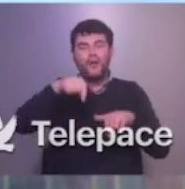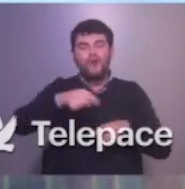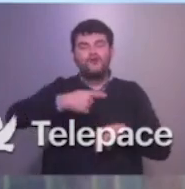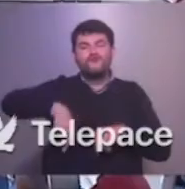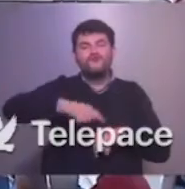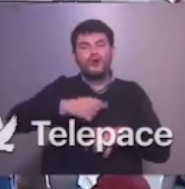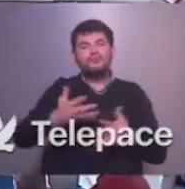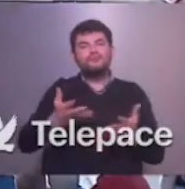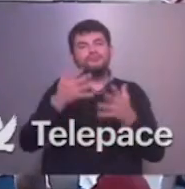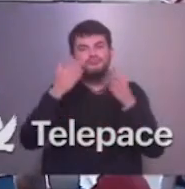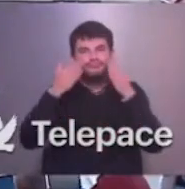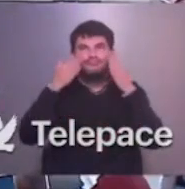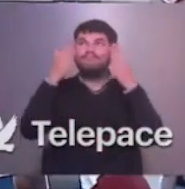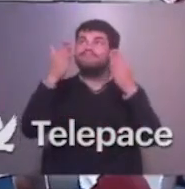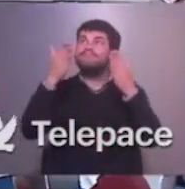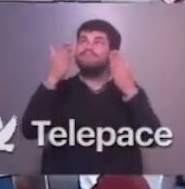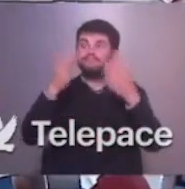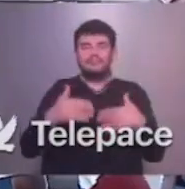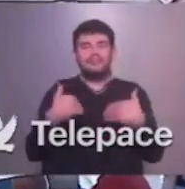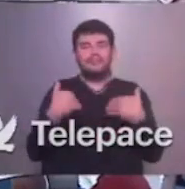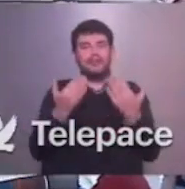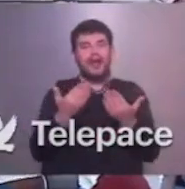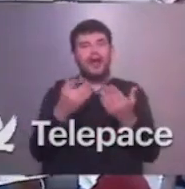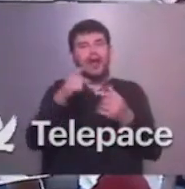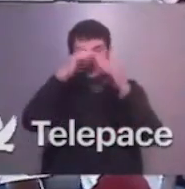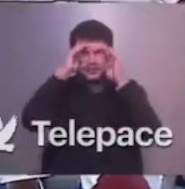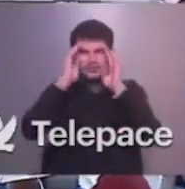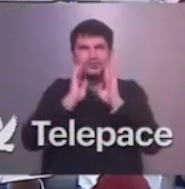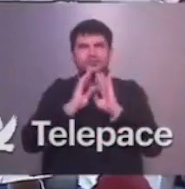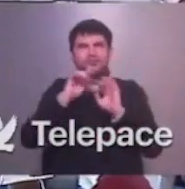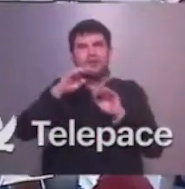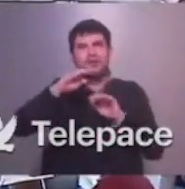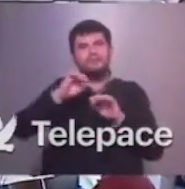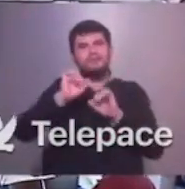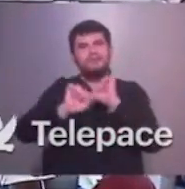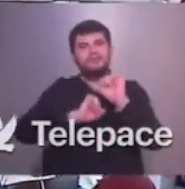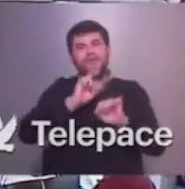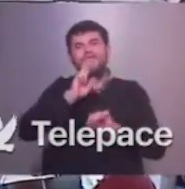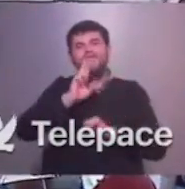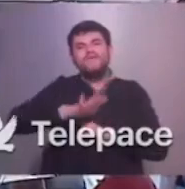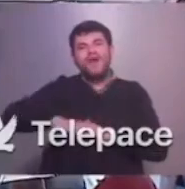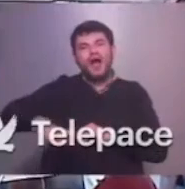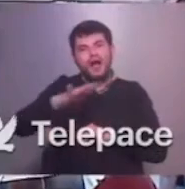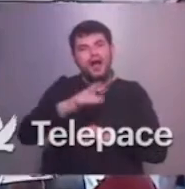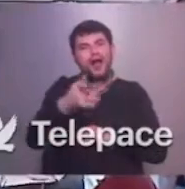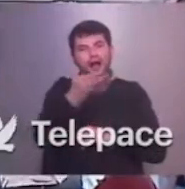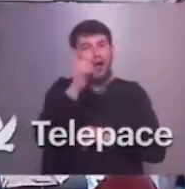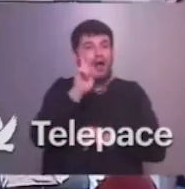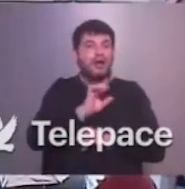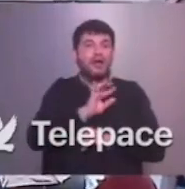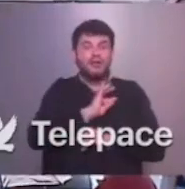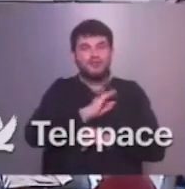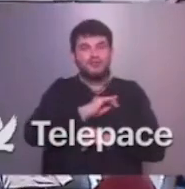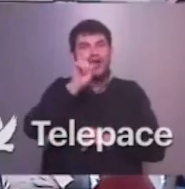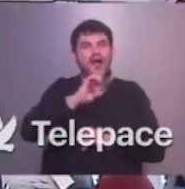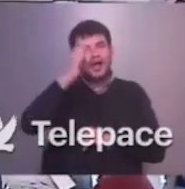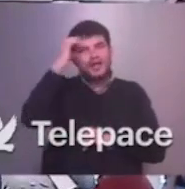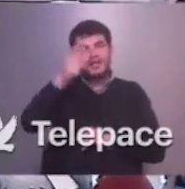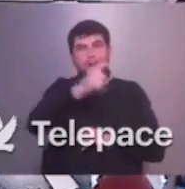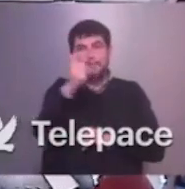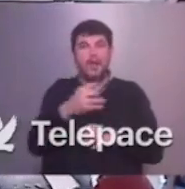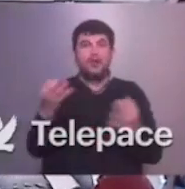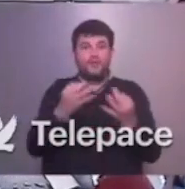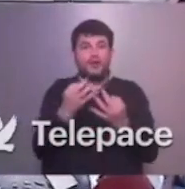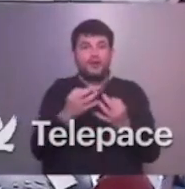hoje queremos dirigir, deixar a Nossa Senhora neste seu santuário. Ela que é a Rainha da